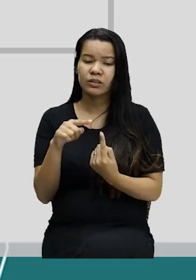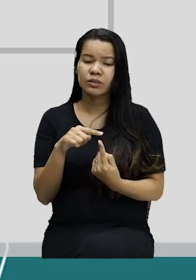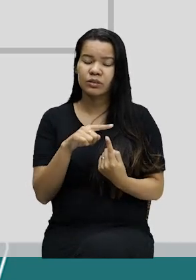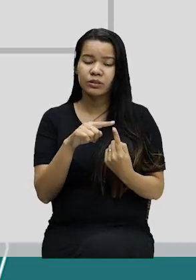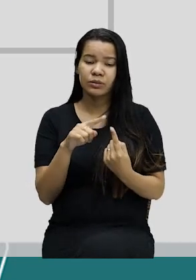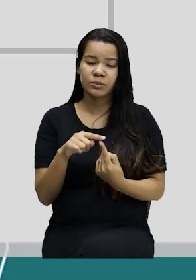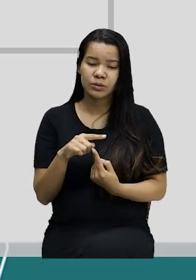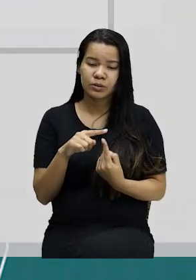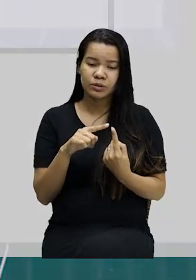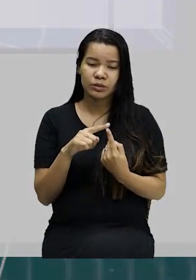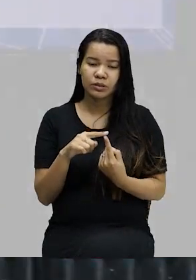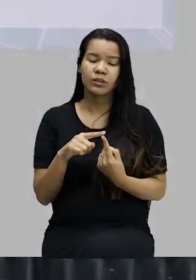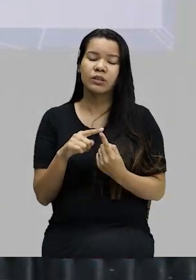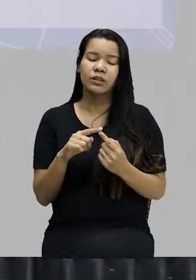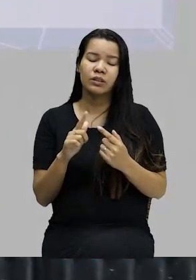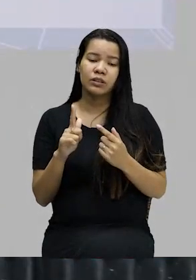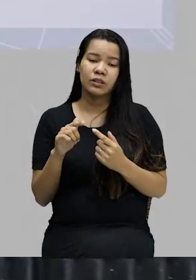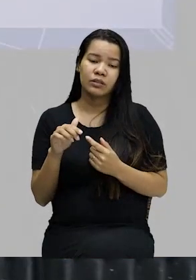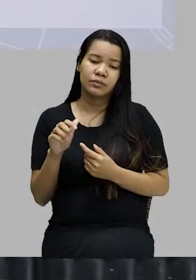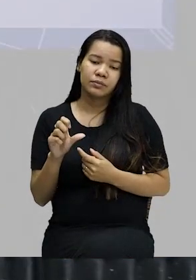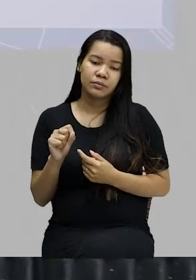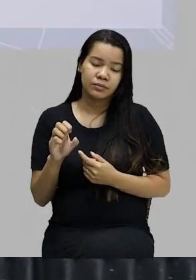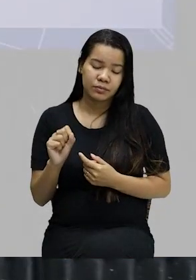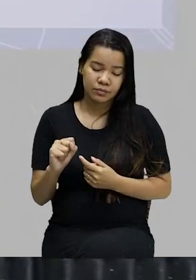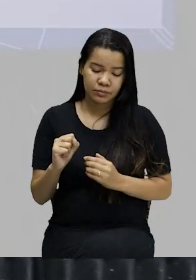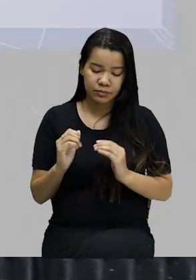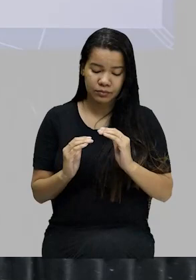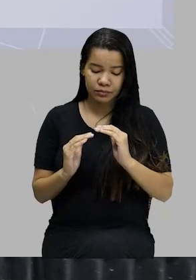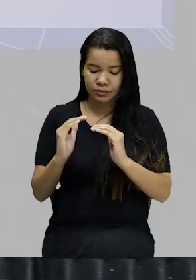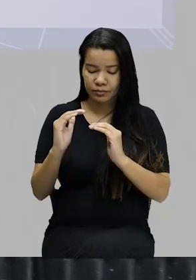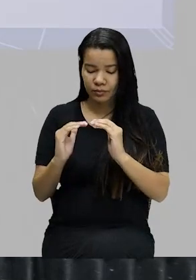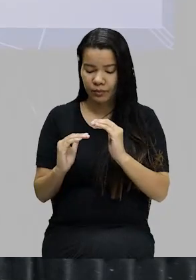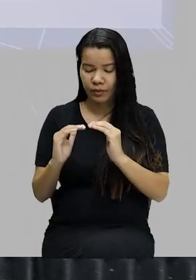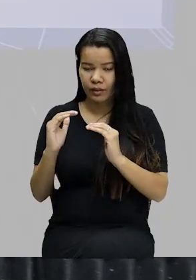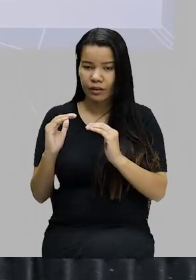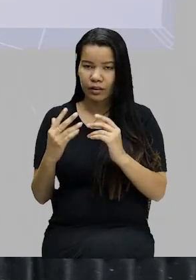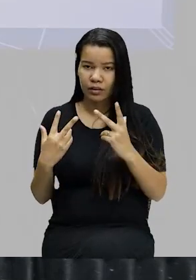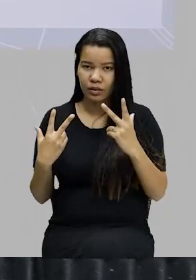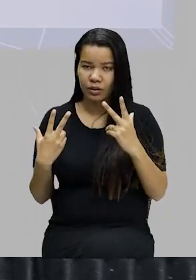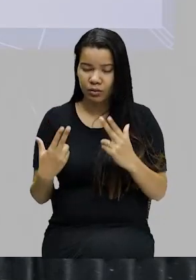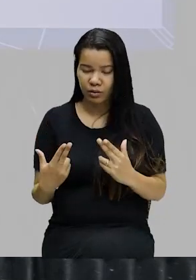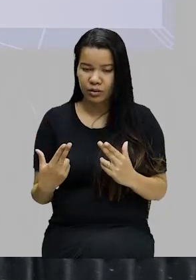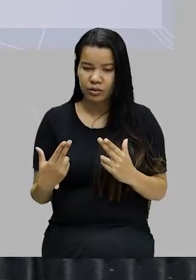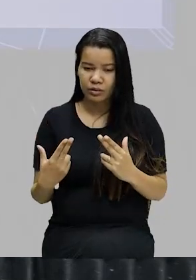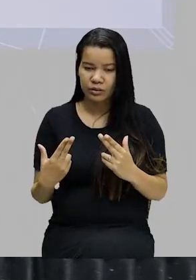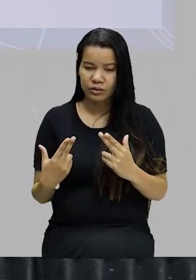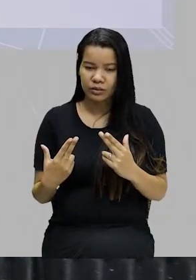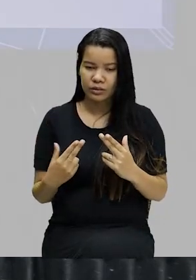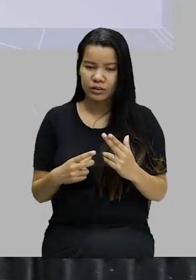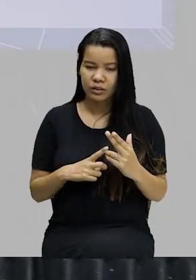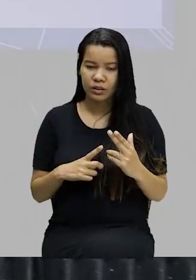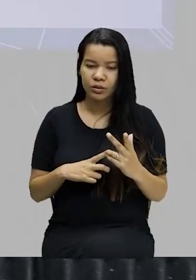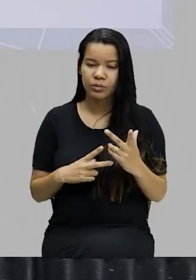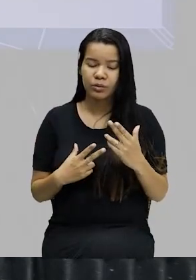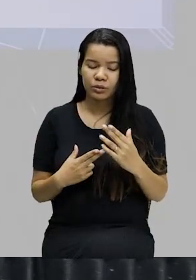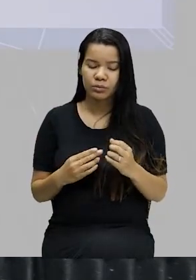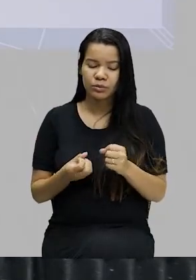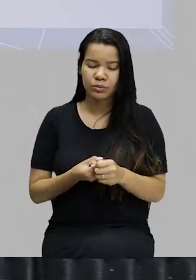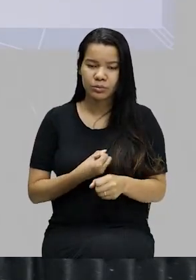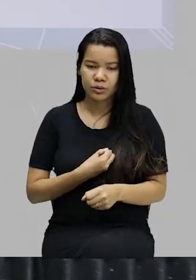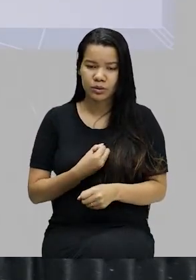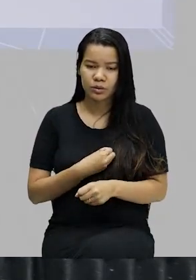mesmas condições de temperatura e pressão, encerram o mesmo número de moléculas.